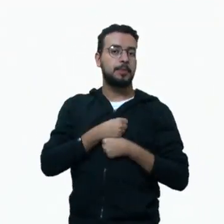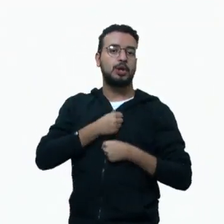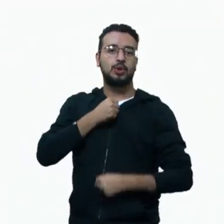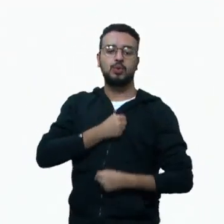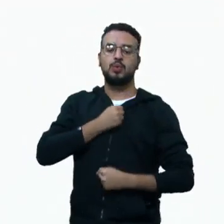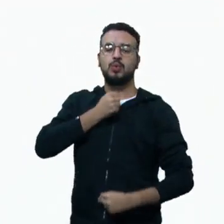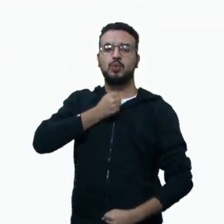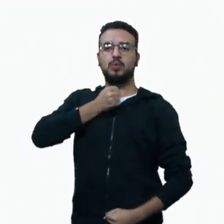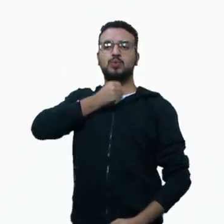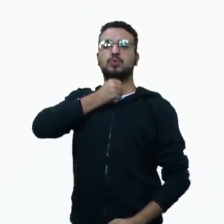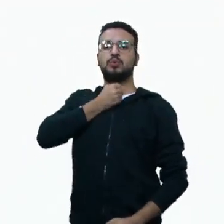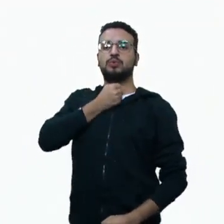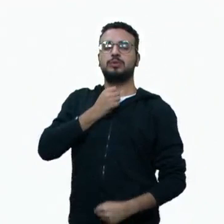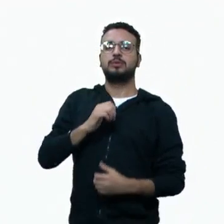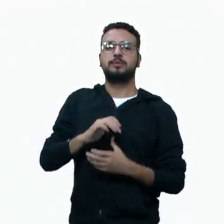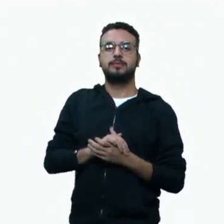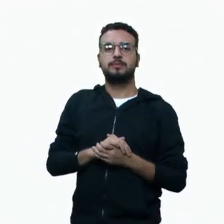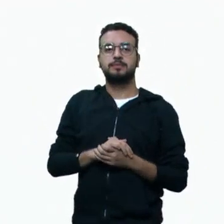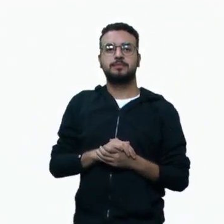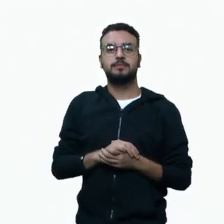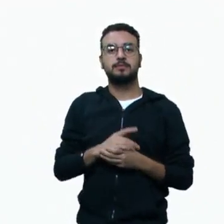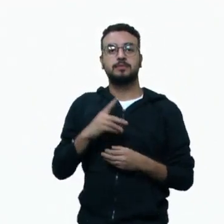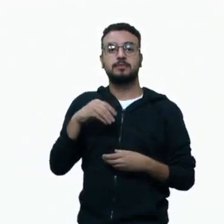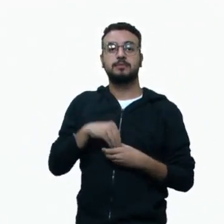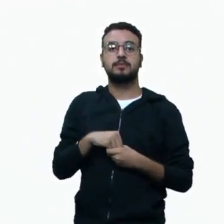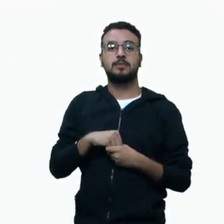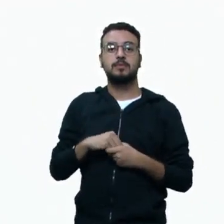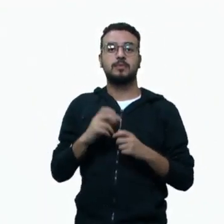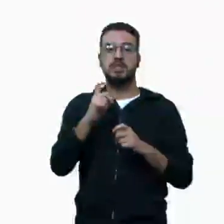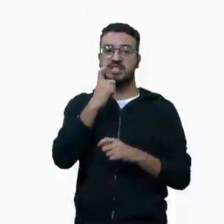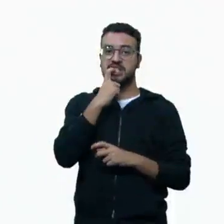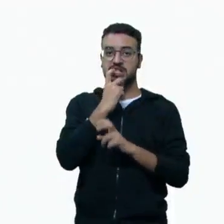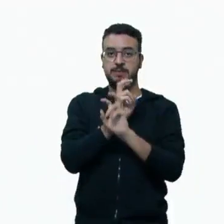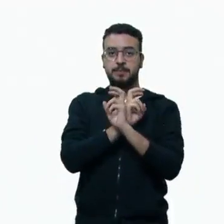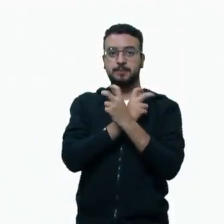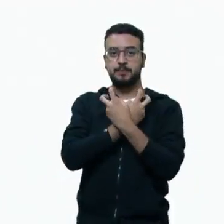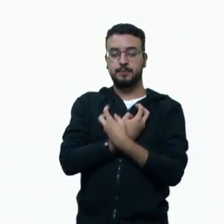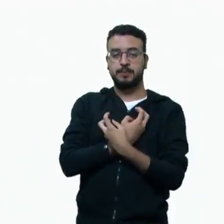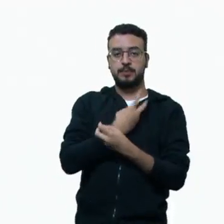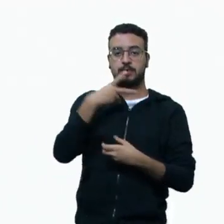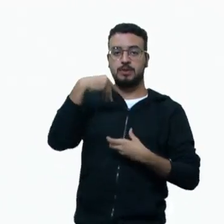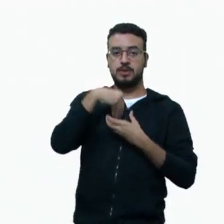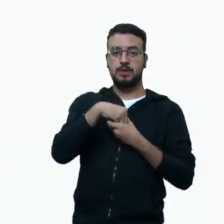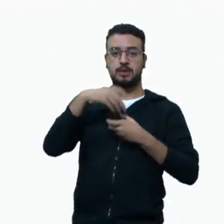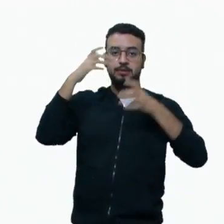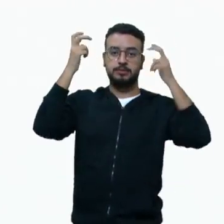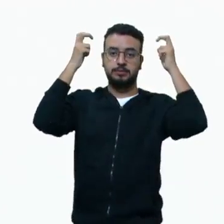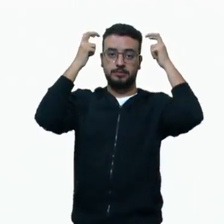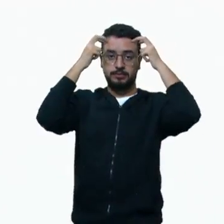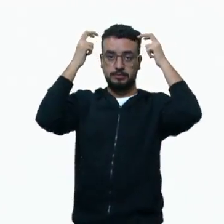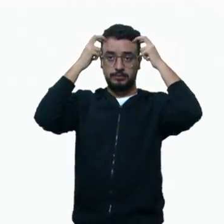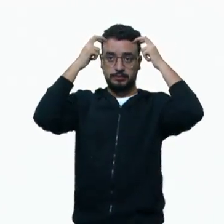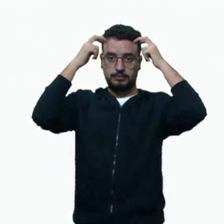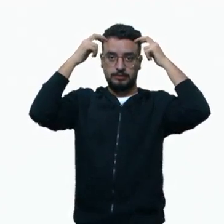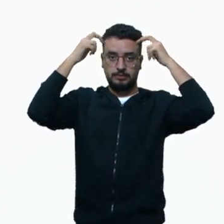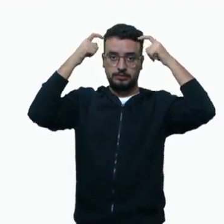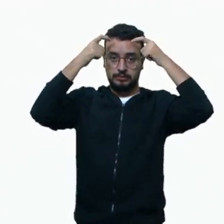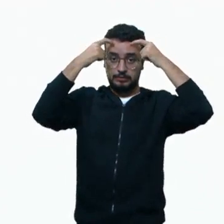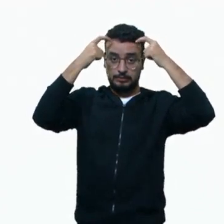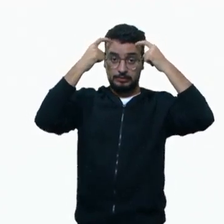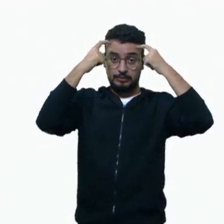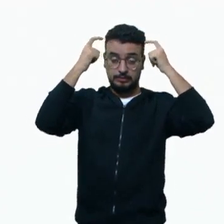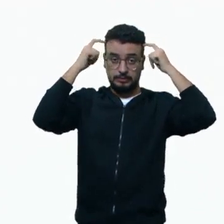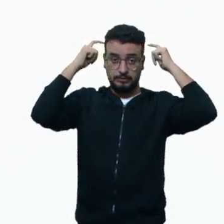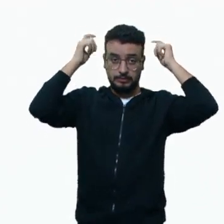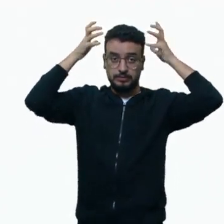no esqueleto axial, mais especificamente na cavidade craniana e no canal vertebral. Então você já sabe quem